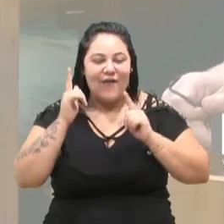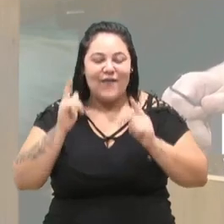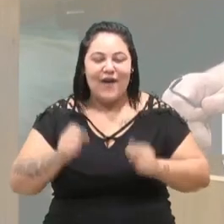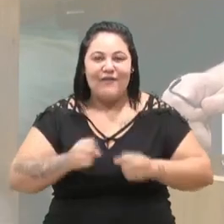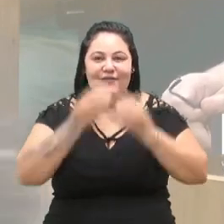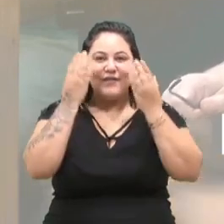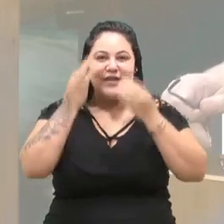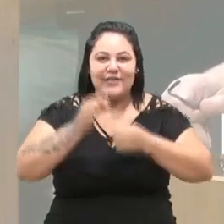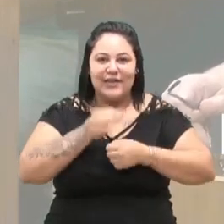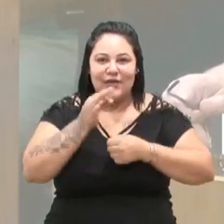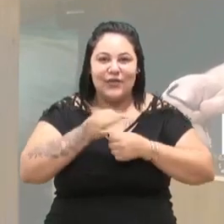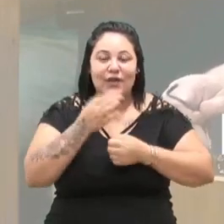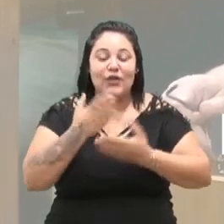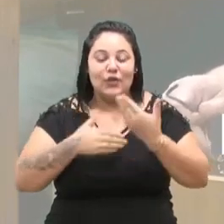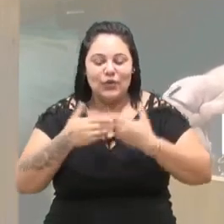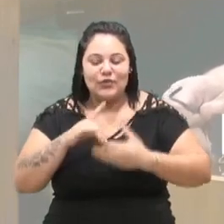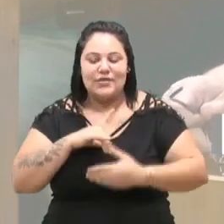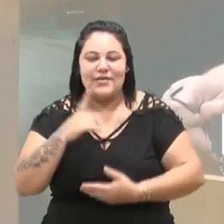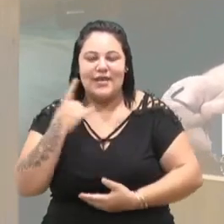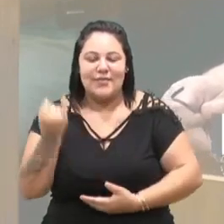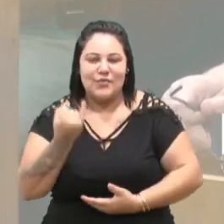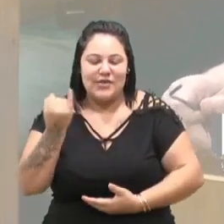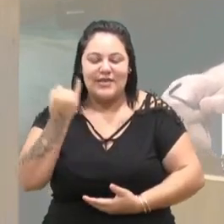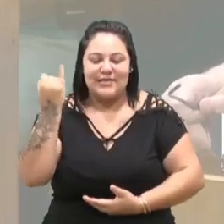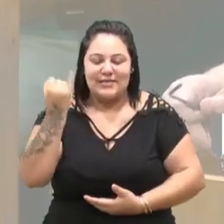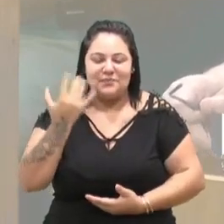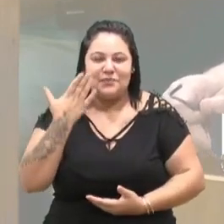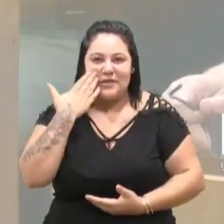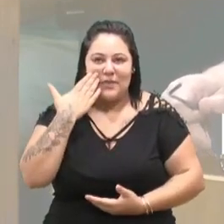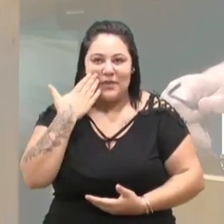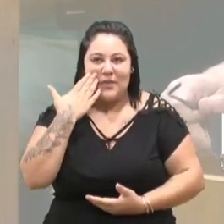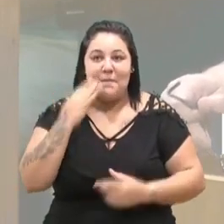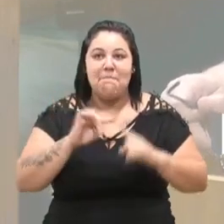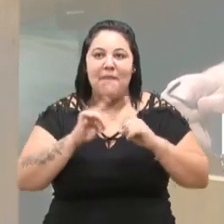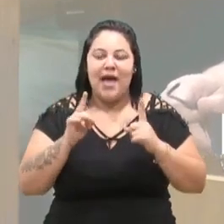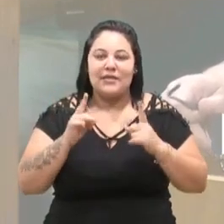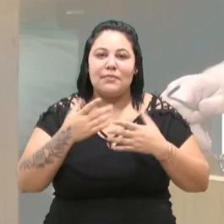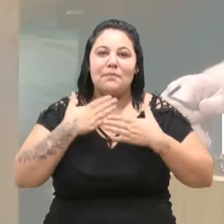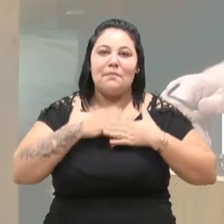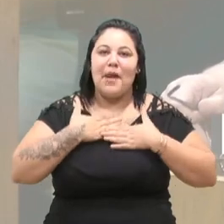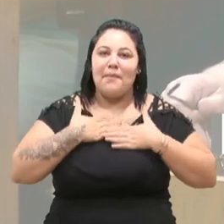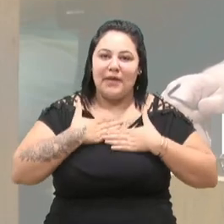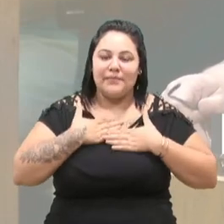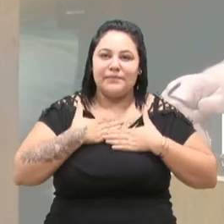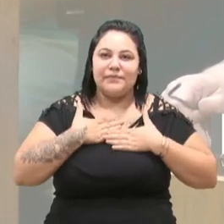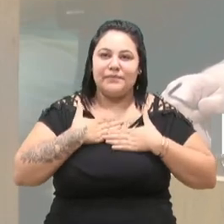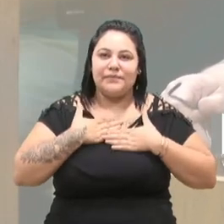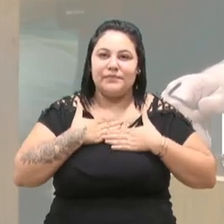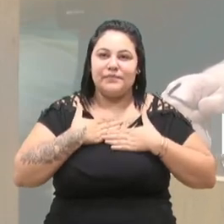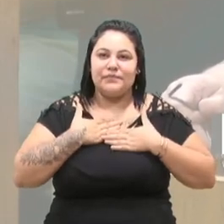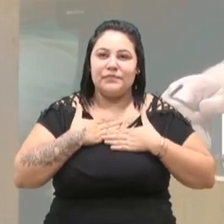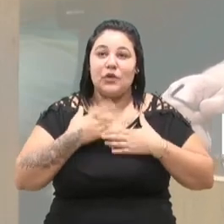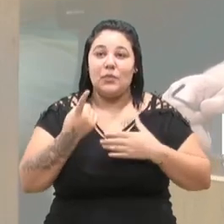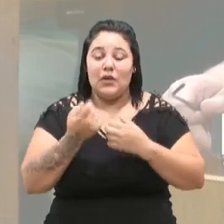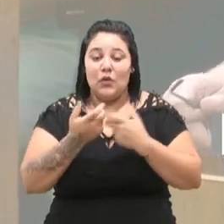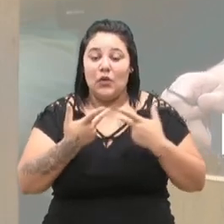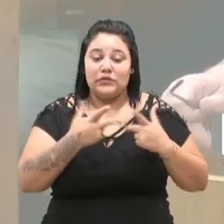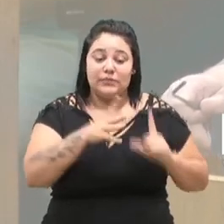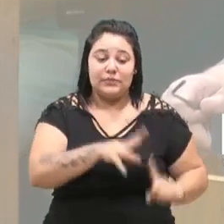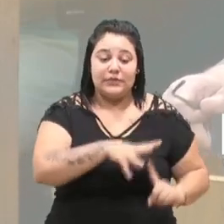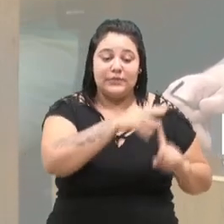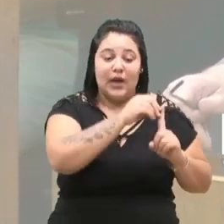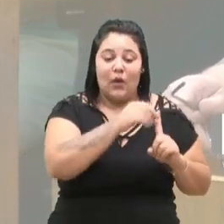Todos têm a sua relevância, a sua importância. Mas, para mim, uma coisa é prioridade e a outra é foco. Nós